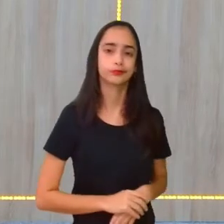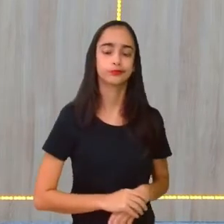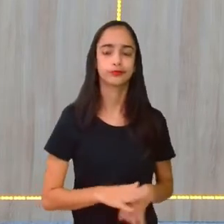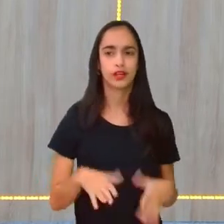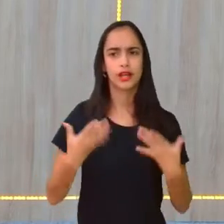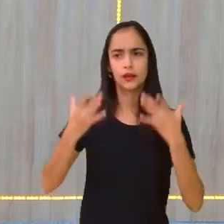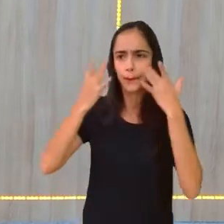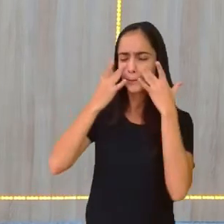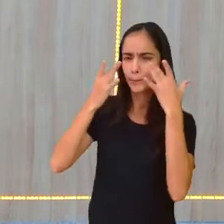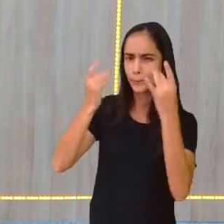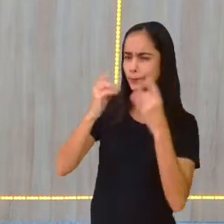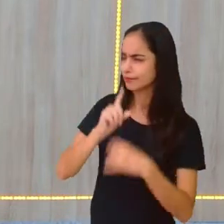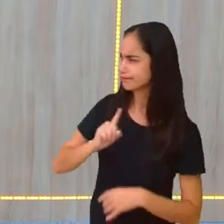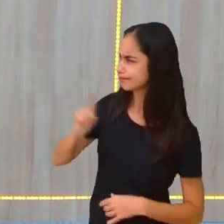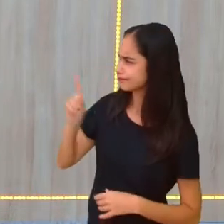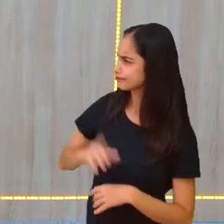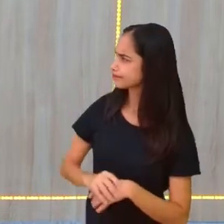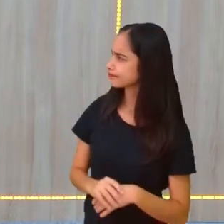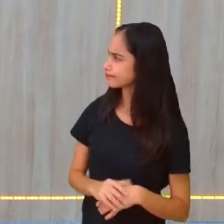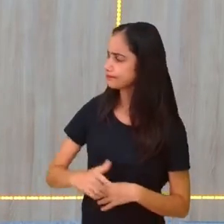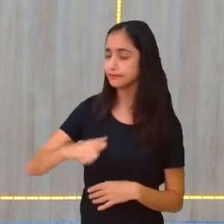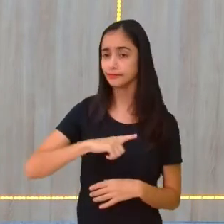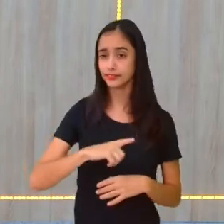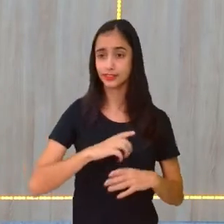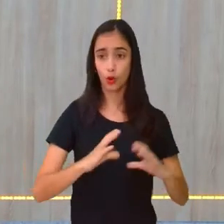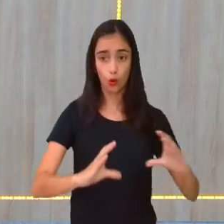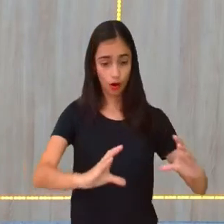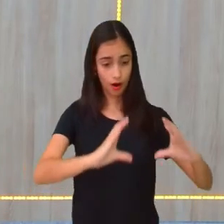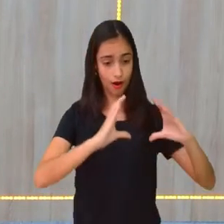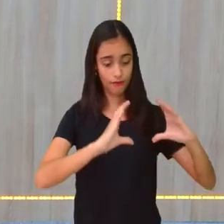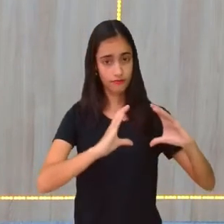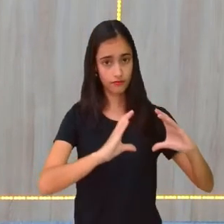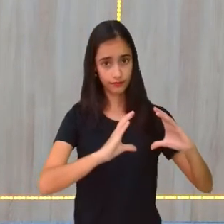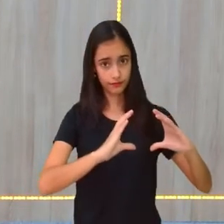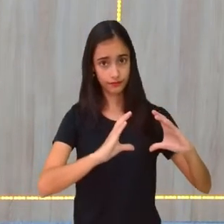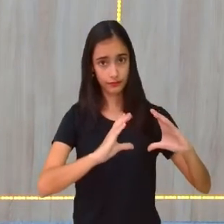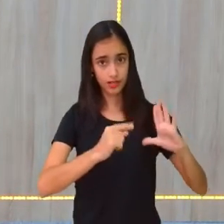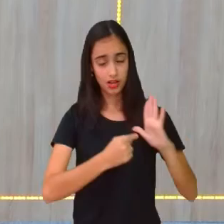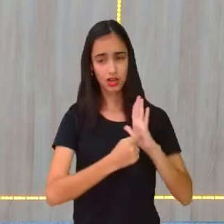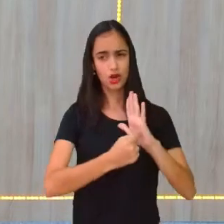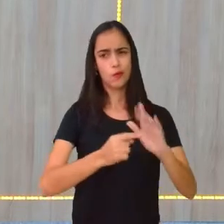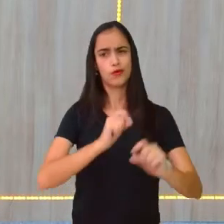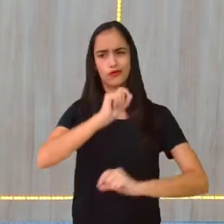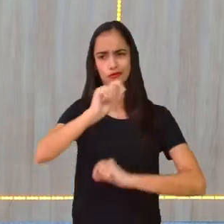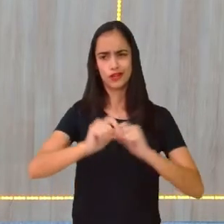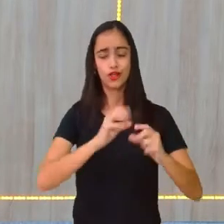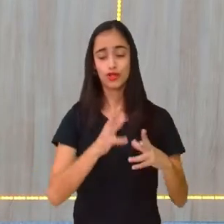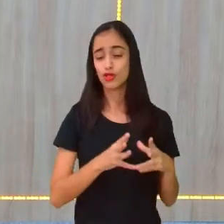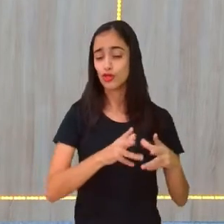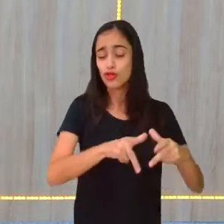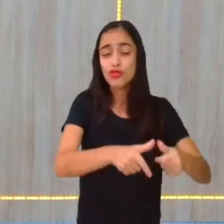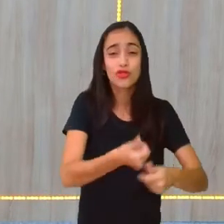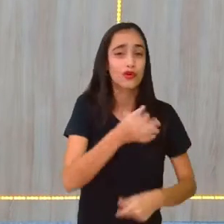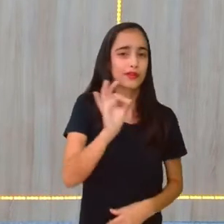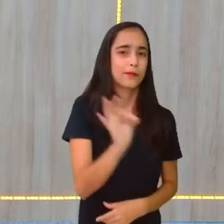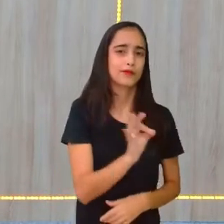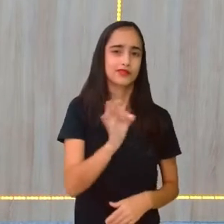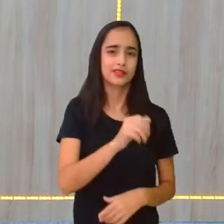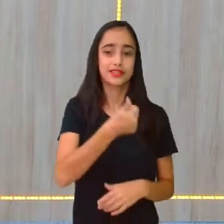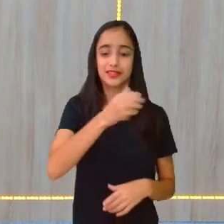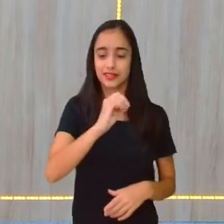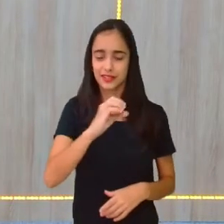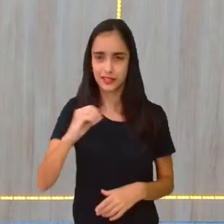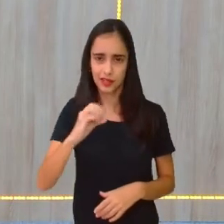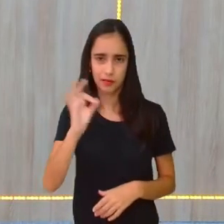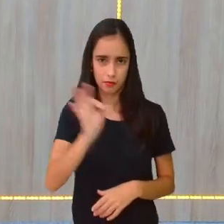gente colocou aqui um gráfico, certo, no canto, que mostra, de toda a porcentagem aqui, de 100% da